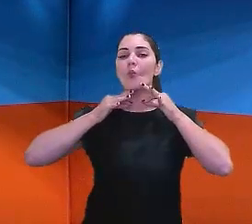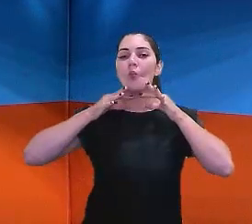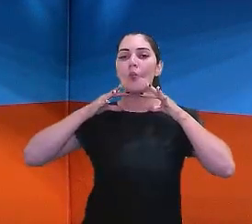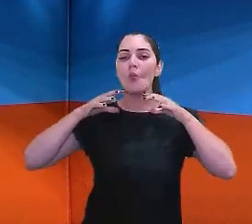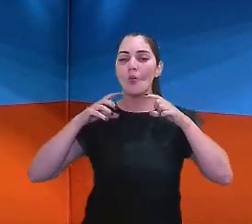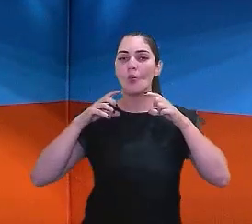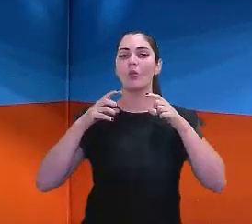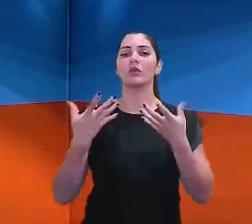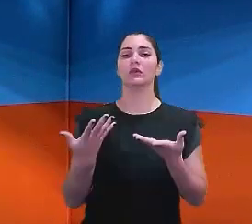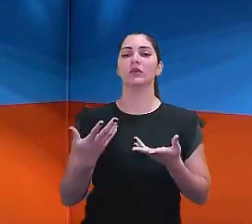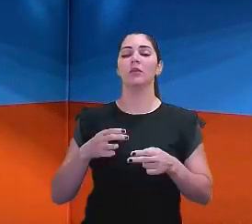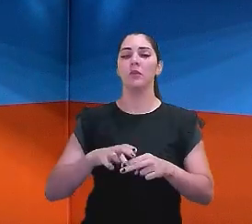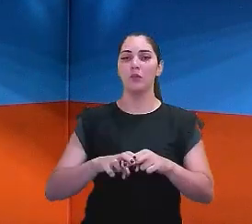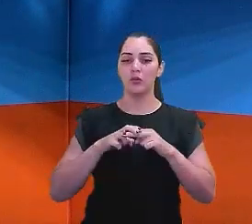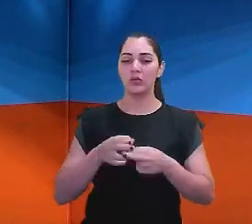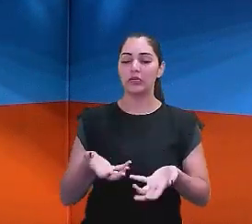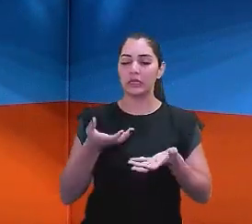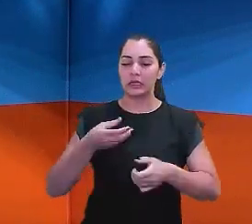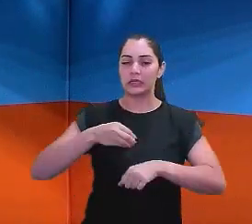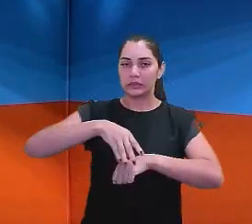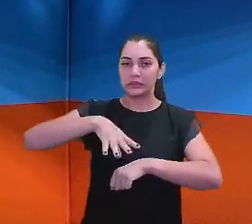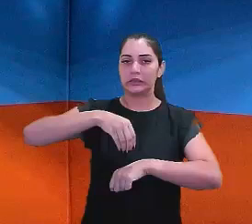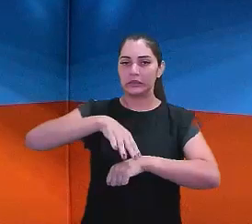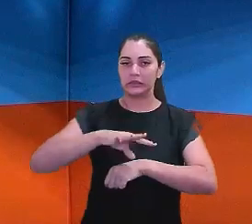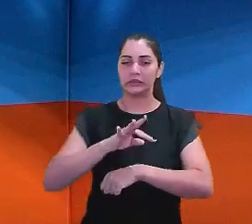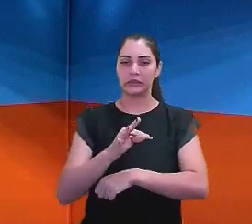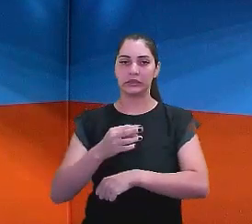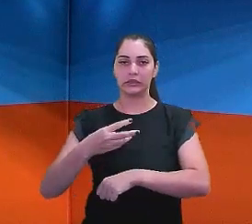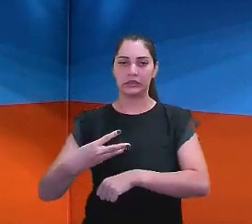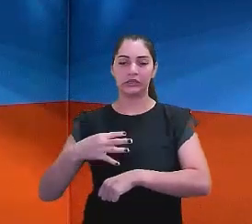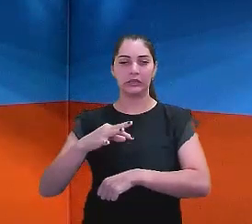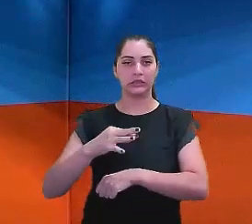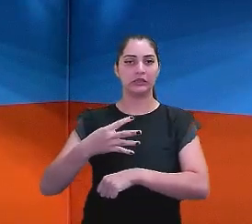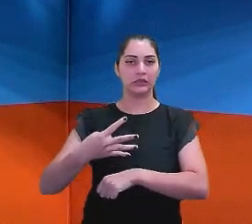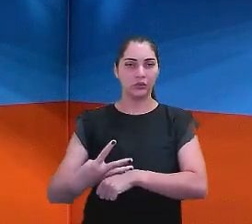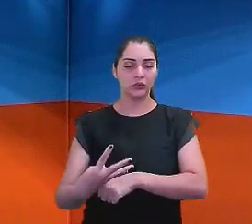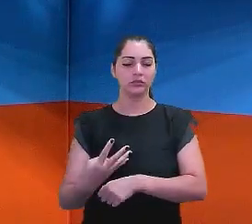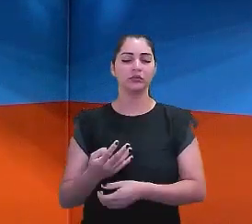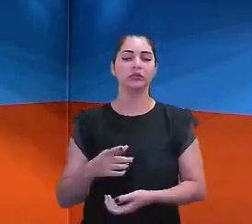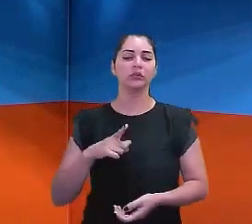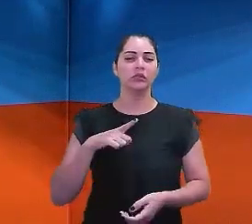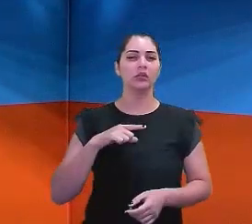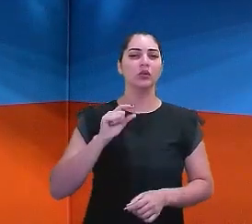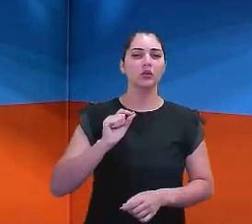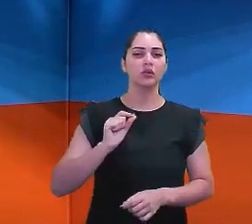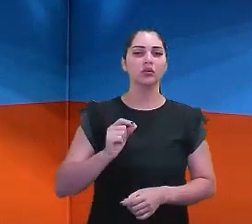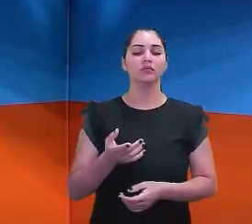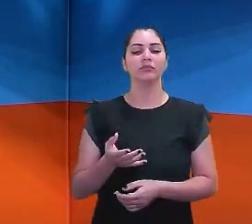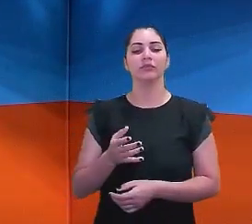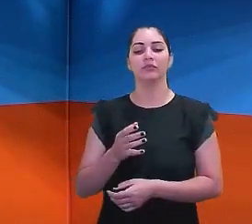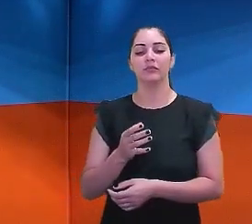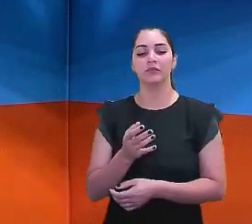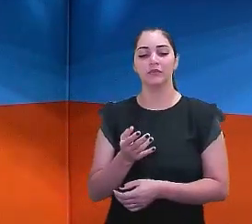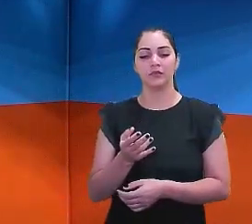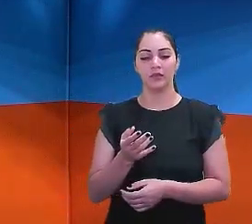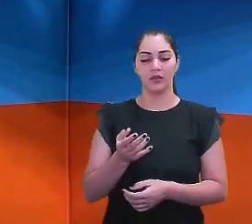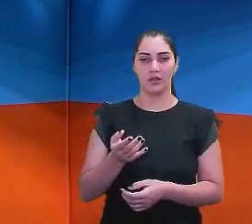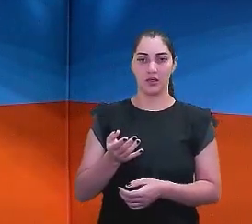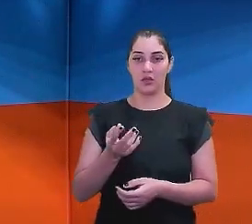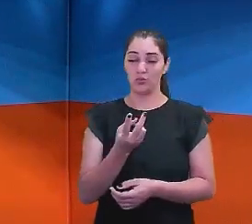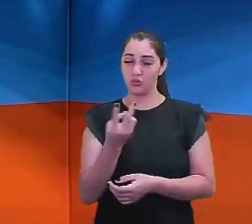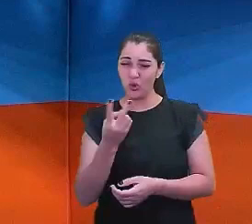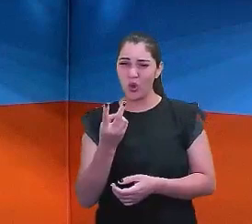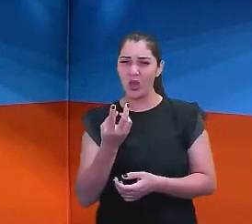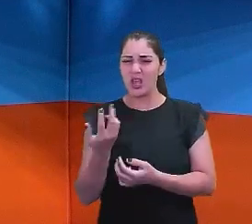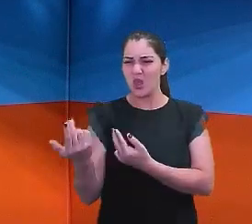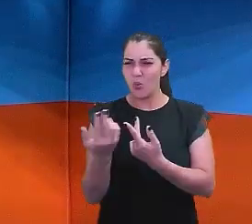aumentar a oferta do T3 e T4. Então é bom a gente pontuar isso para não ocorrer essa confusão, né? Esse bócio endêmico é a mesma coisa de hipertireoidismo.